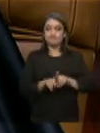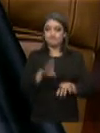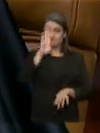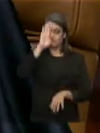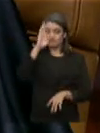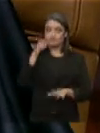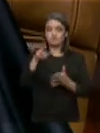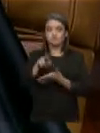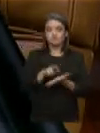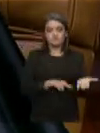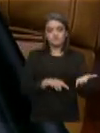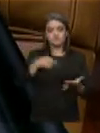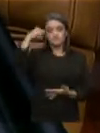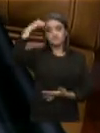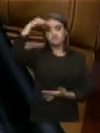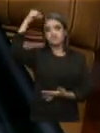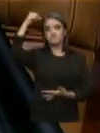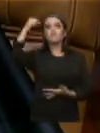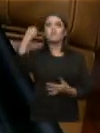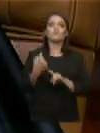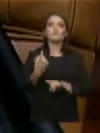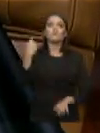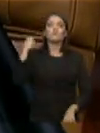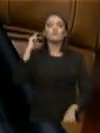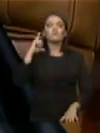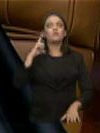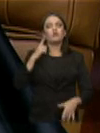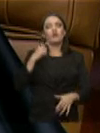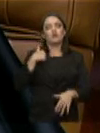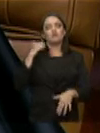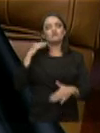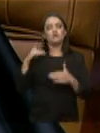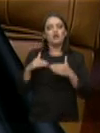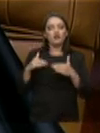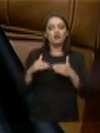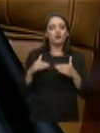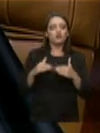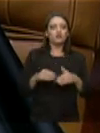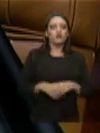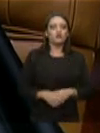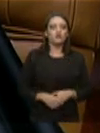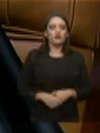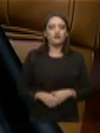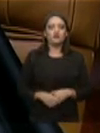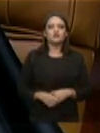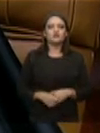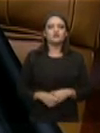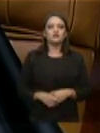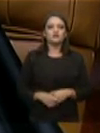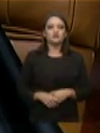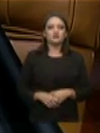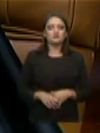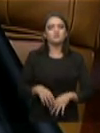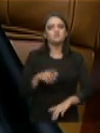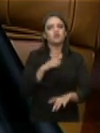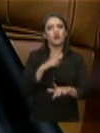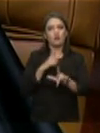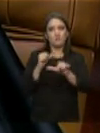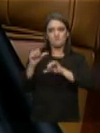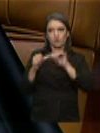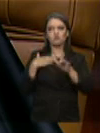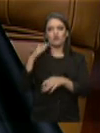relator, ministro Luiz Roberto Barroso, que anteriormente acompanhara, senhora presidente, reajusto meu voto para agora